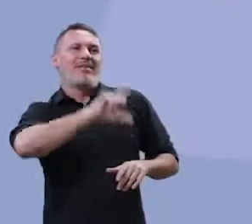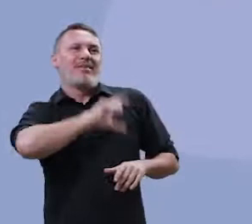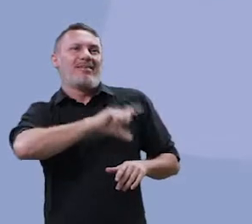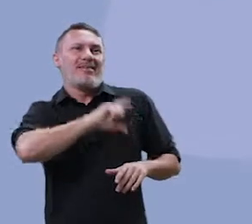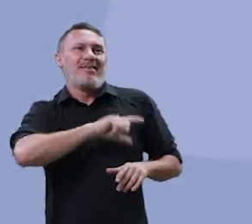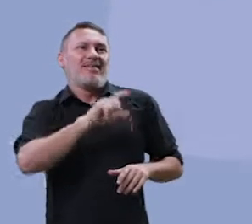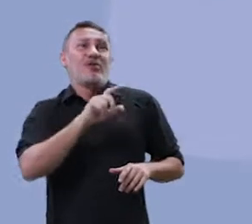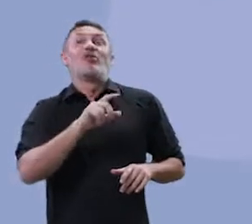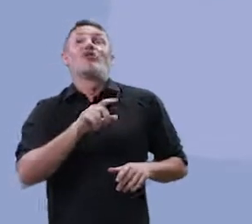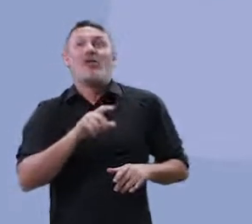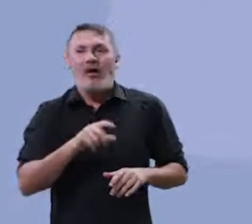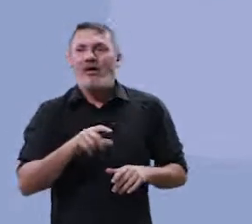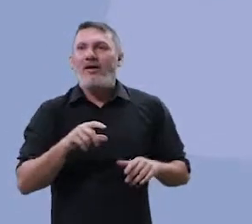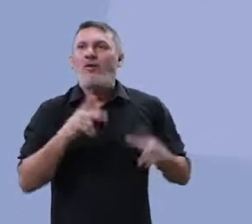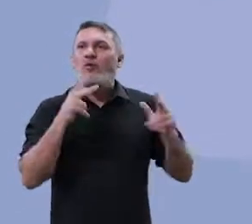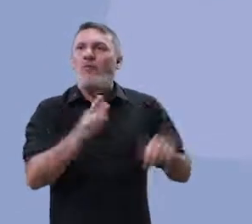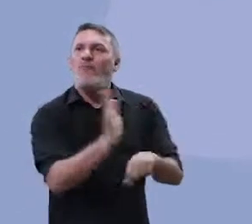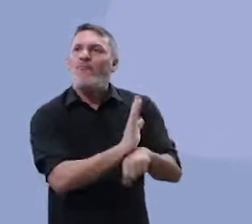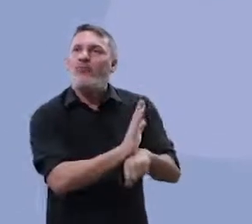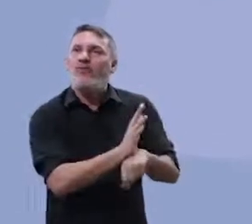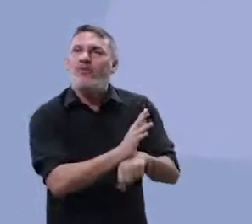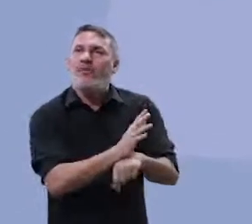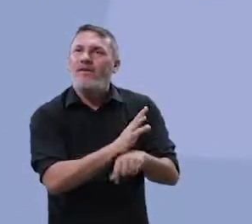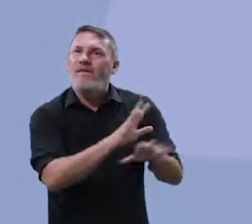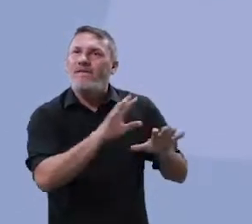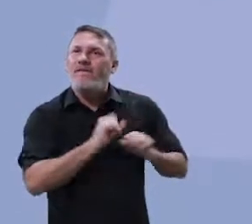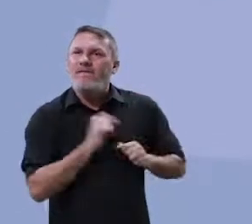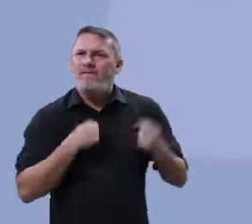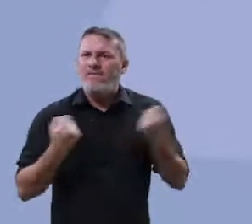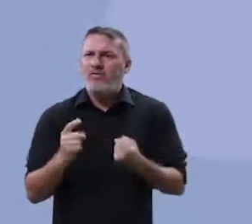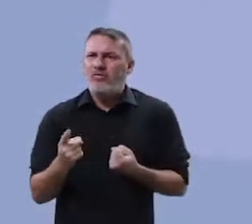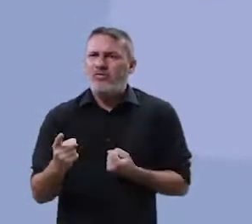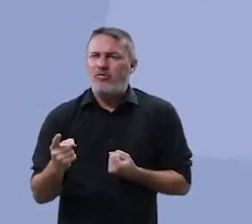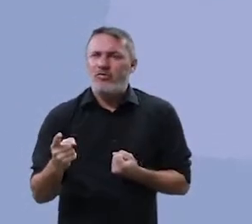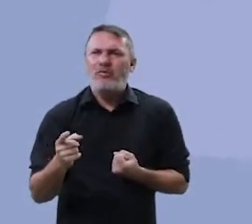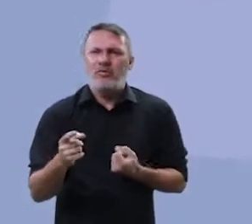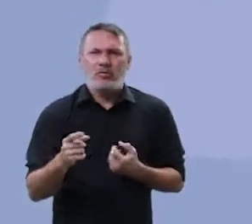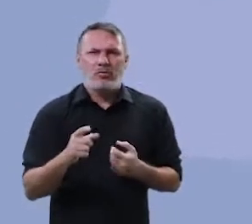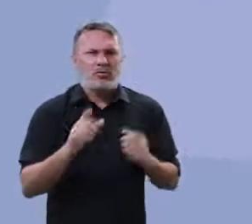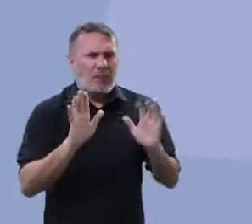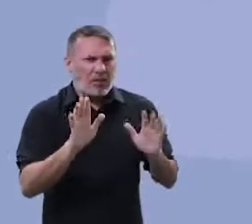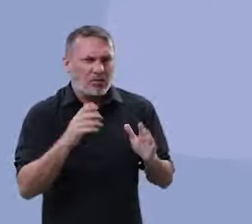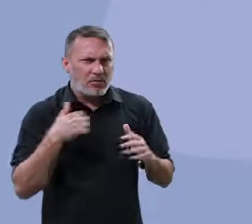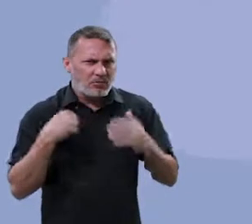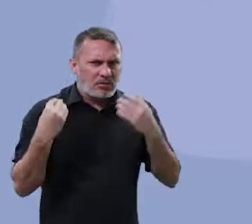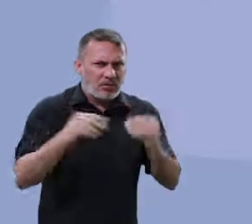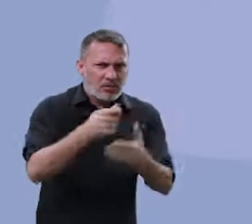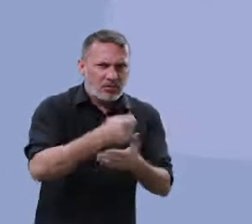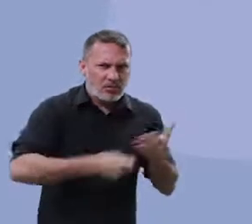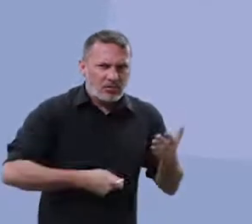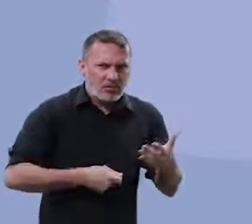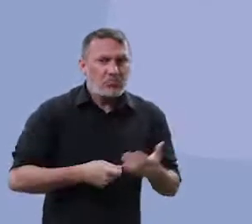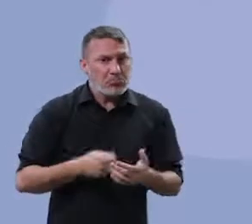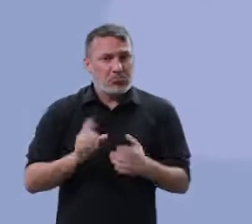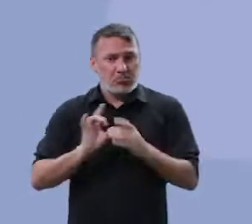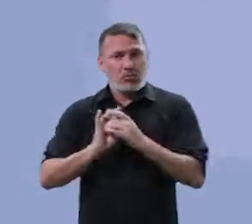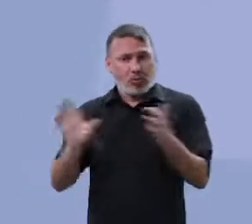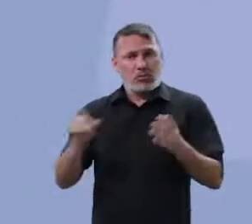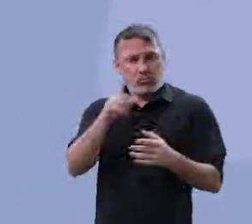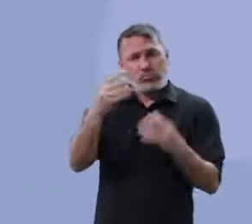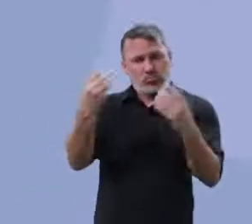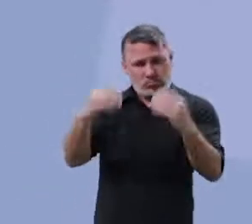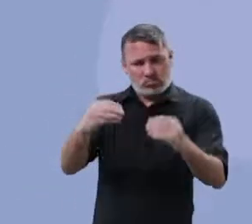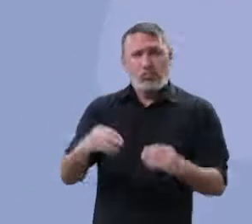carteira e colocar as músicas do Velozes e Furiosos só para, né, apertar ali o nitro e ir embora? Calma aí, professor. Eu posso jogar isso na